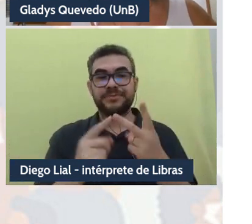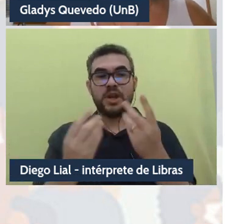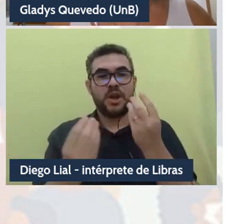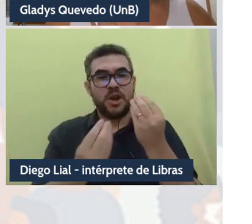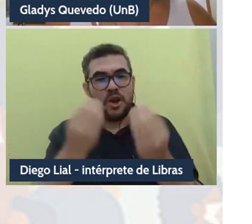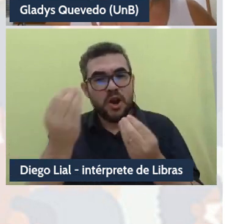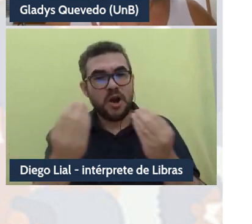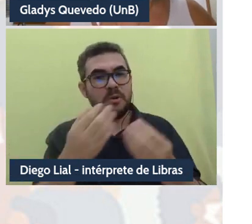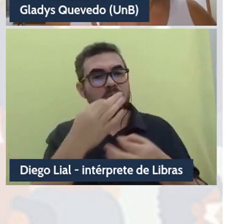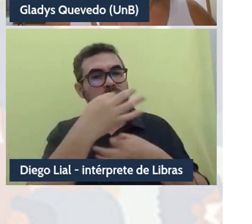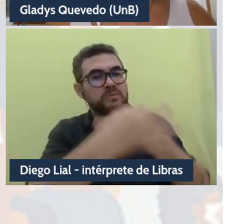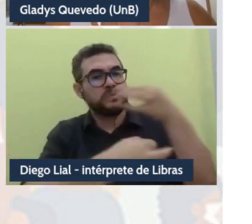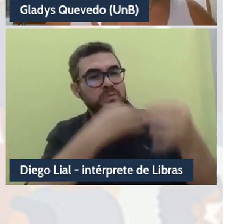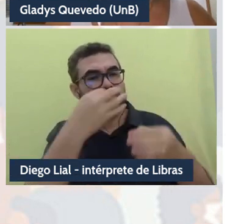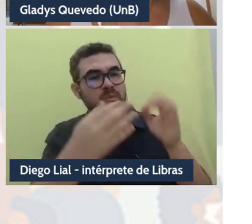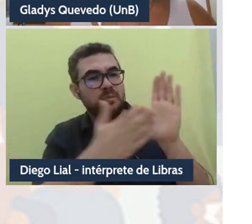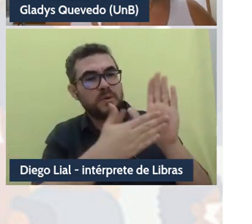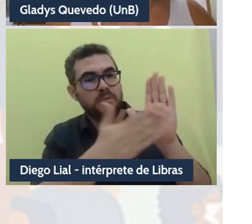barrar